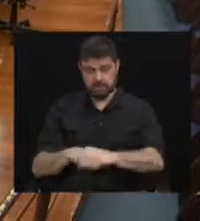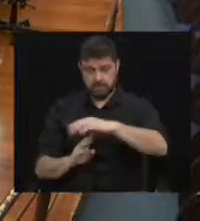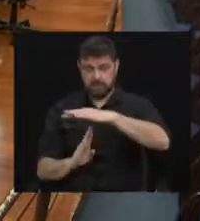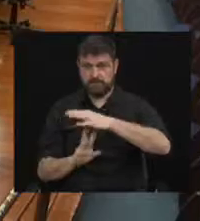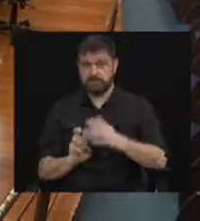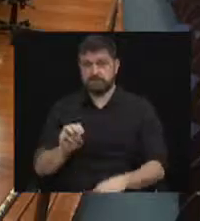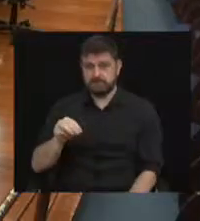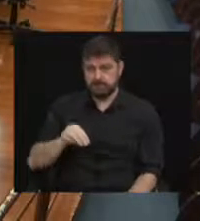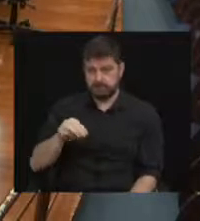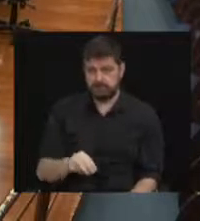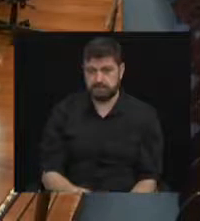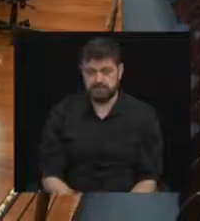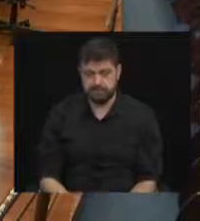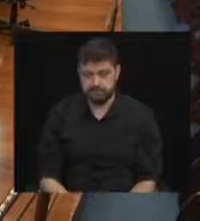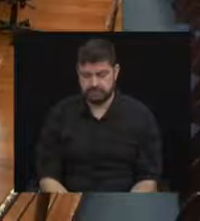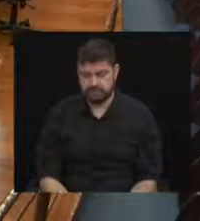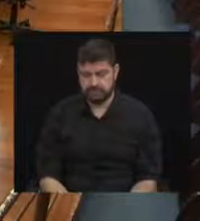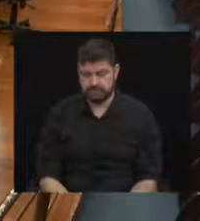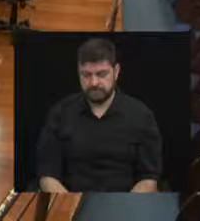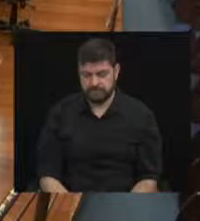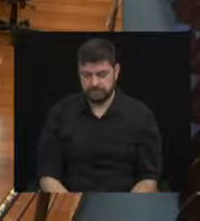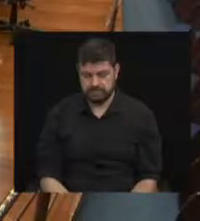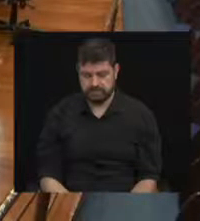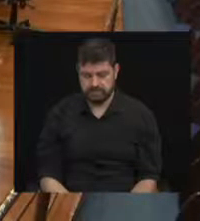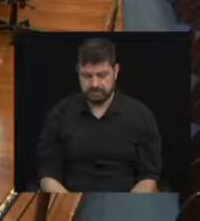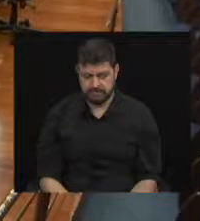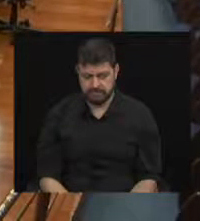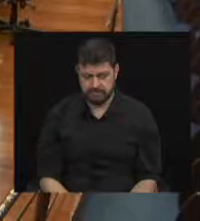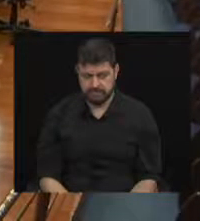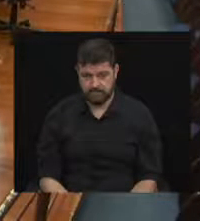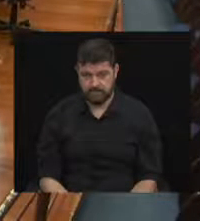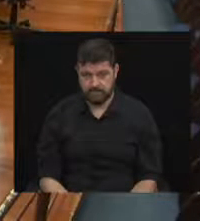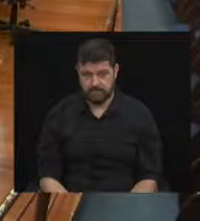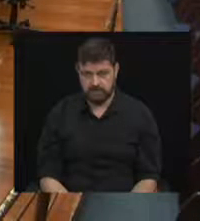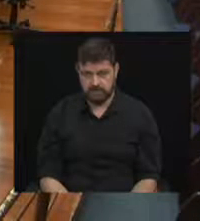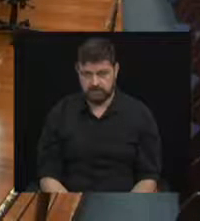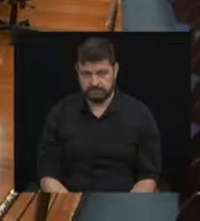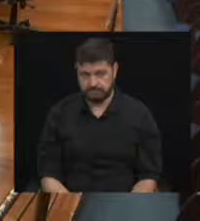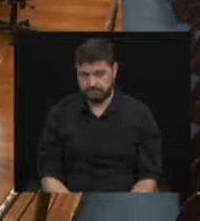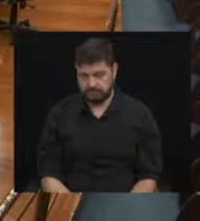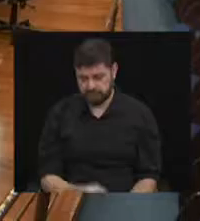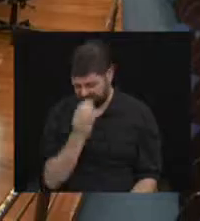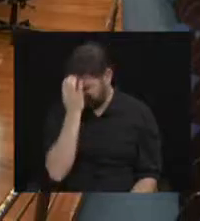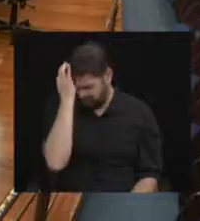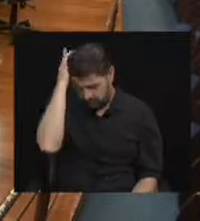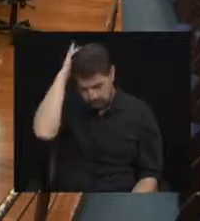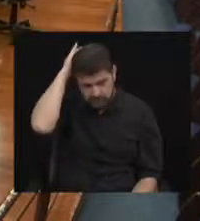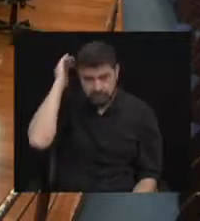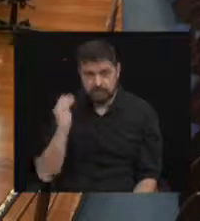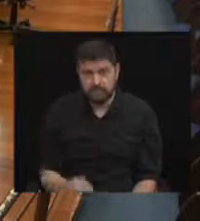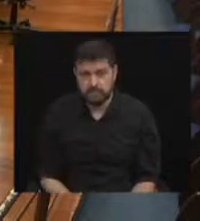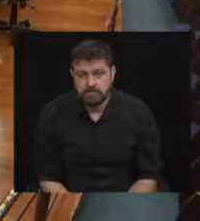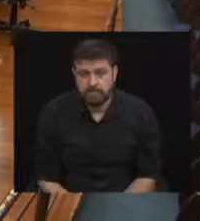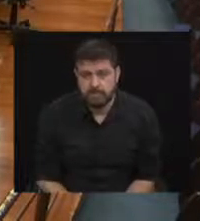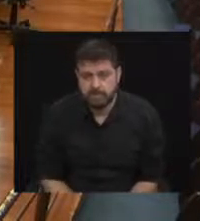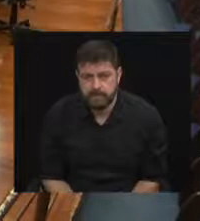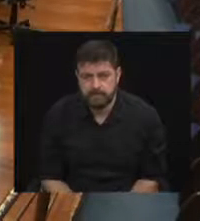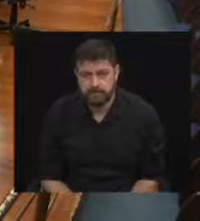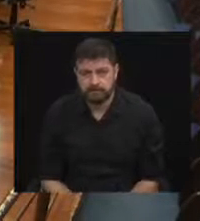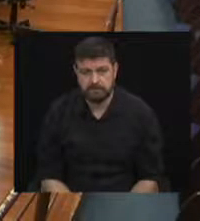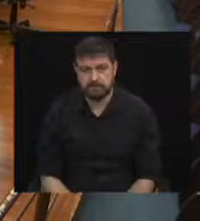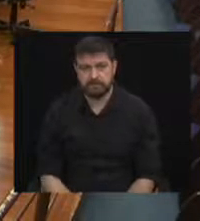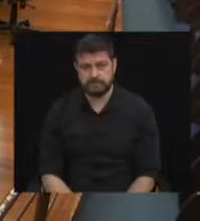controle epidemiológico de doenças que podem ser introduzidas, vindas de todo o país.